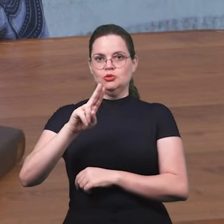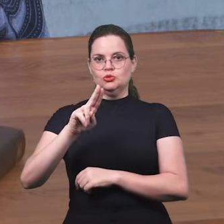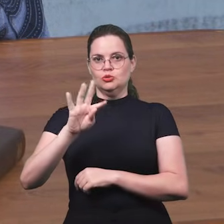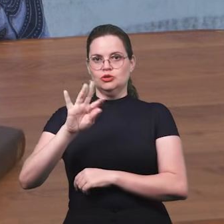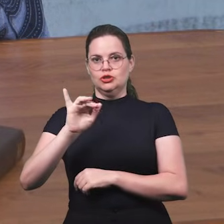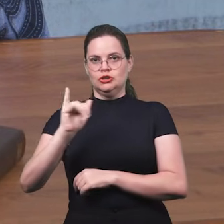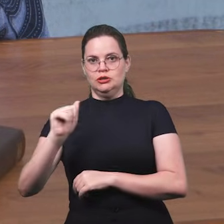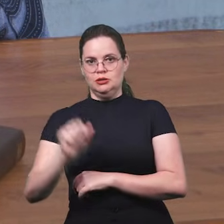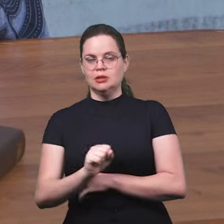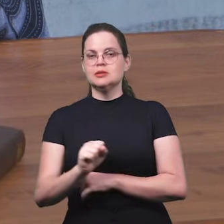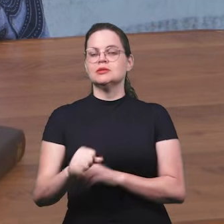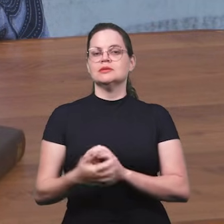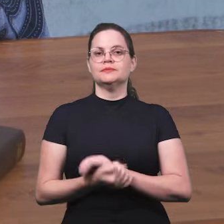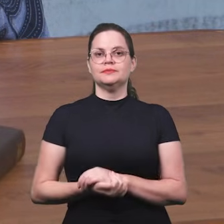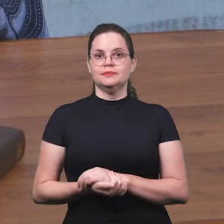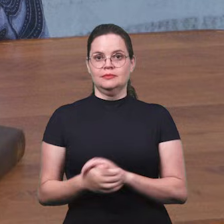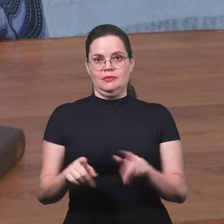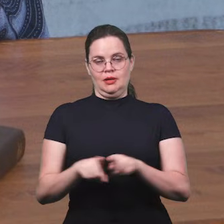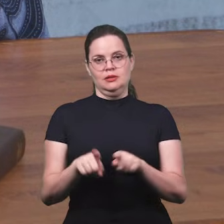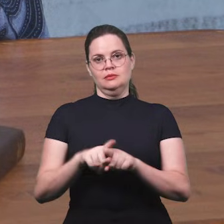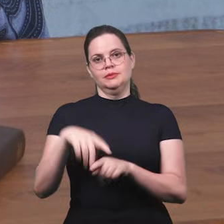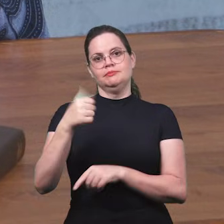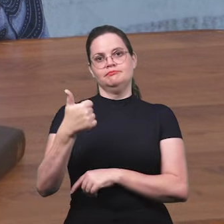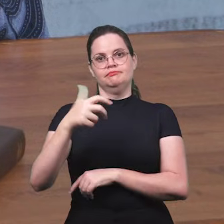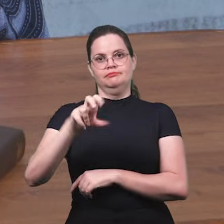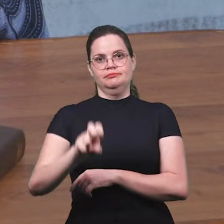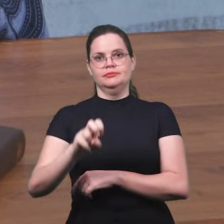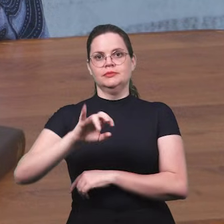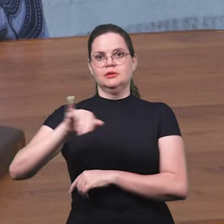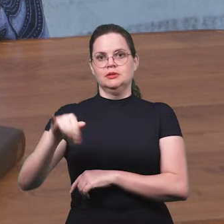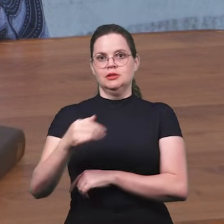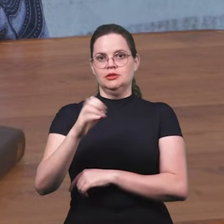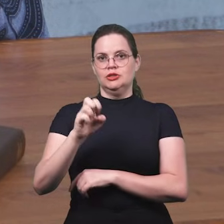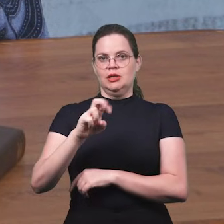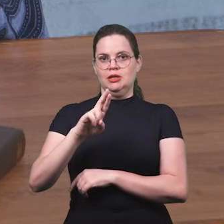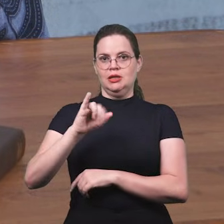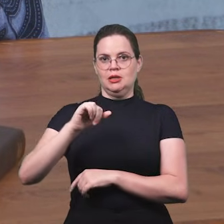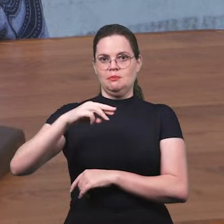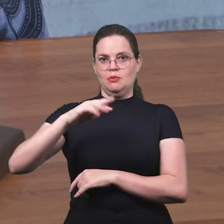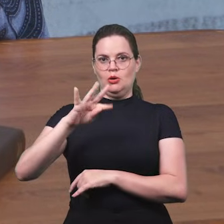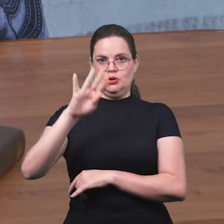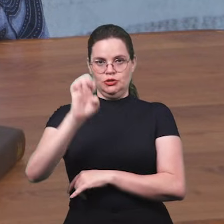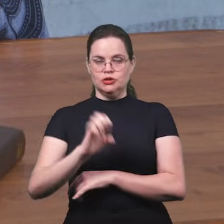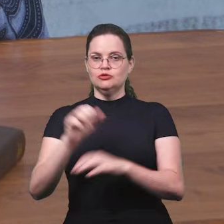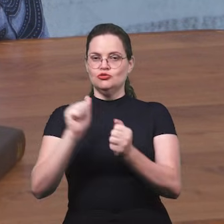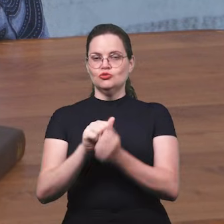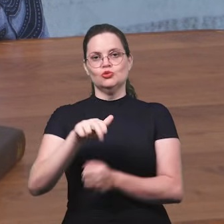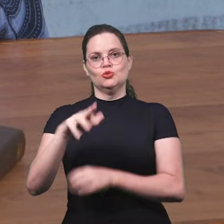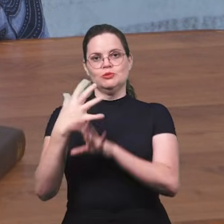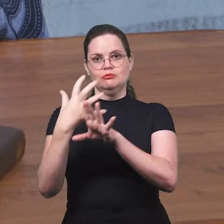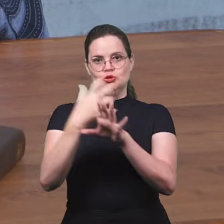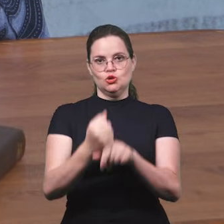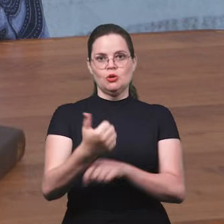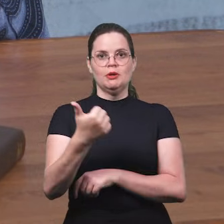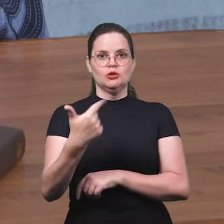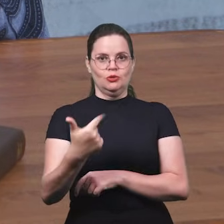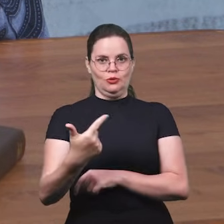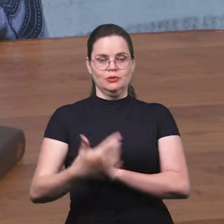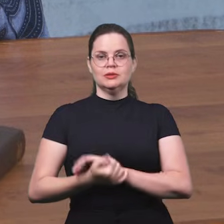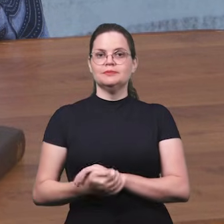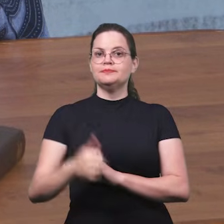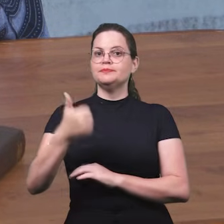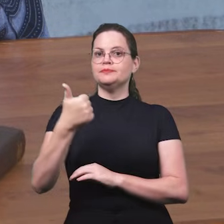seus irmãos, 12. A 15ª, a Jerimote, seus filhos e seus irmãos, 12.